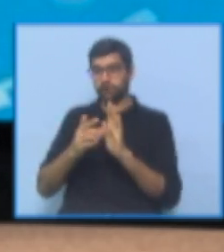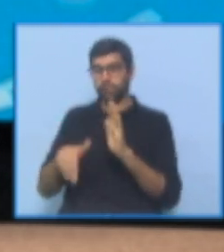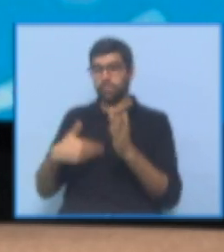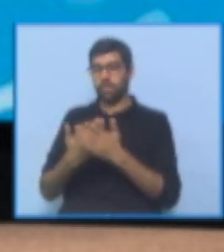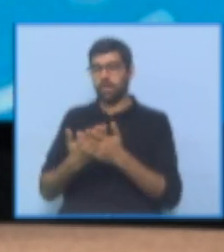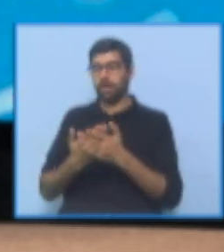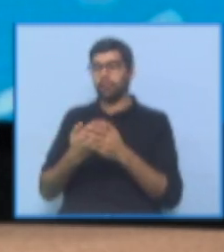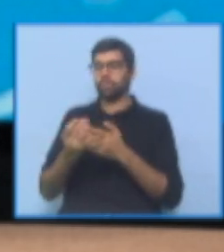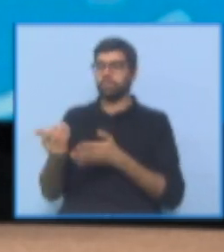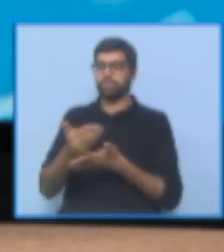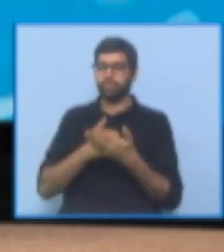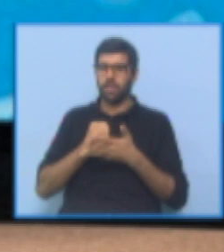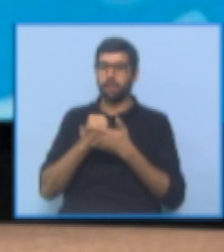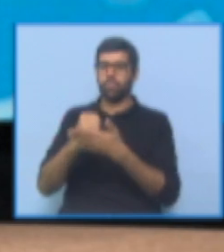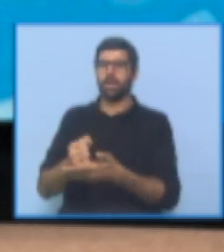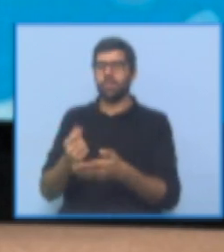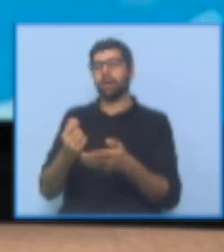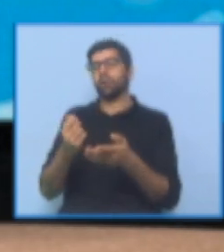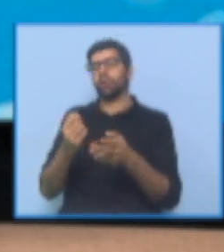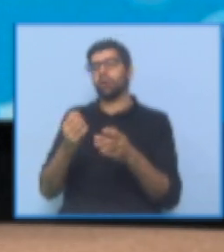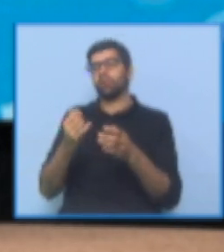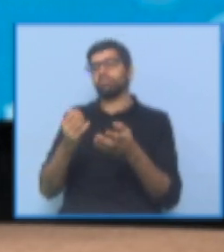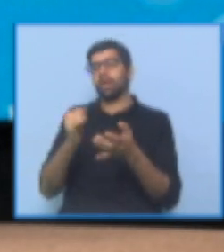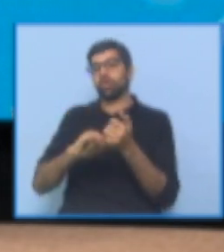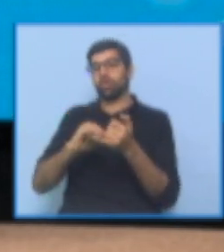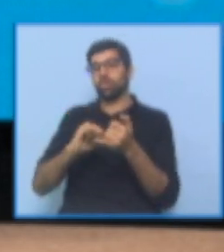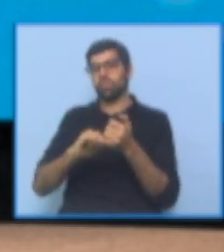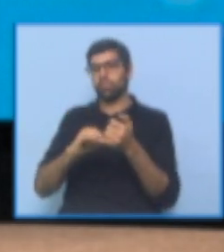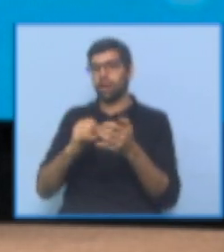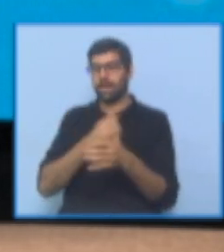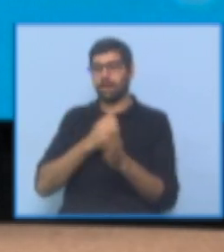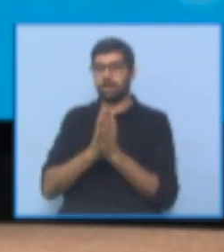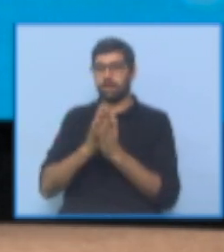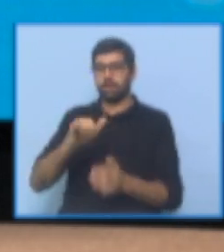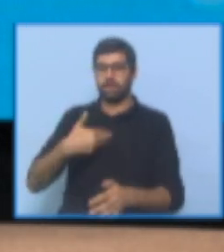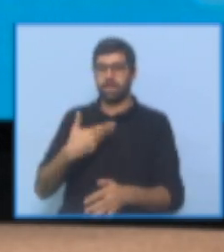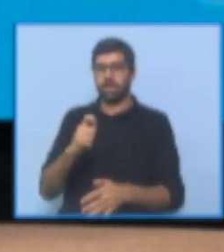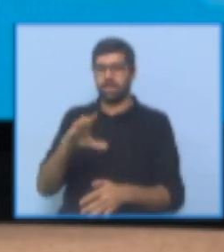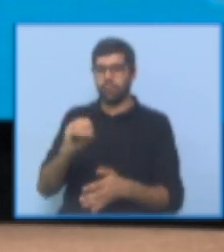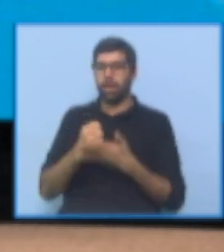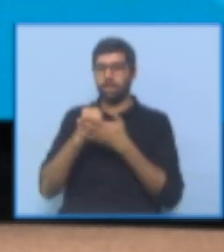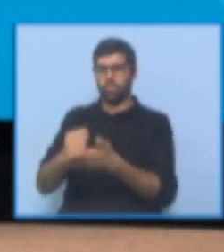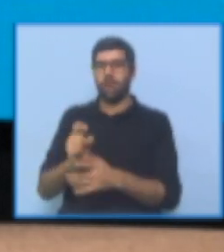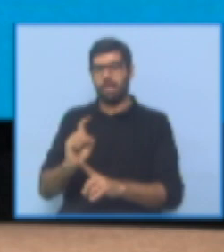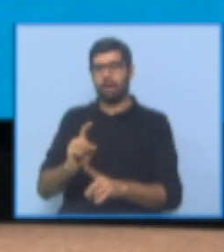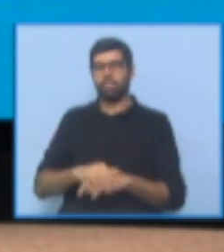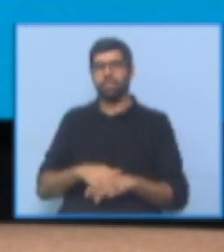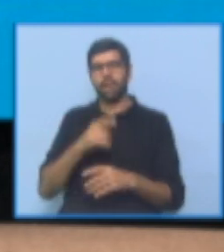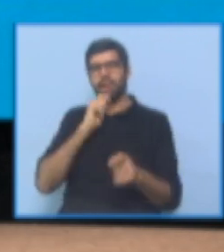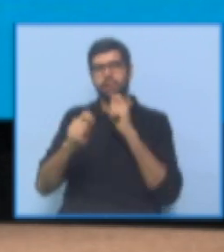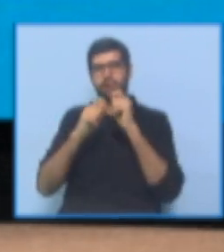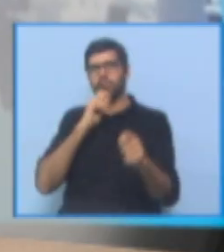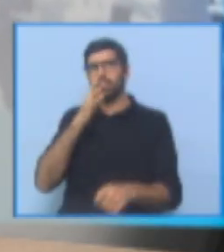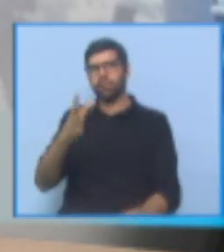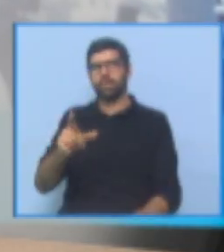esta associação que apoia a Diocese de Mindelo e, concretamente, a formação dos sacerdotes. Sim, neste sentido. Fala também nesta entrevista